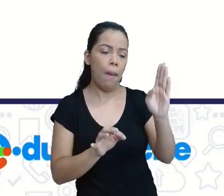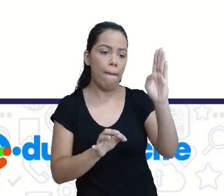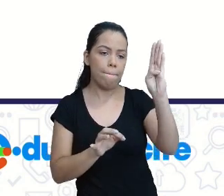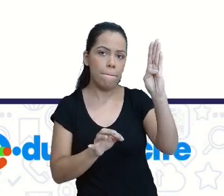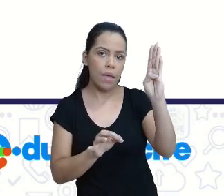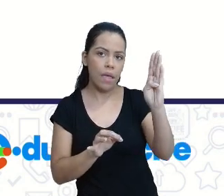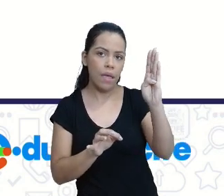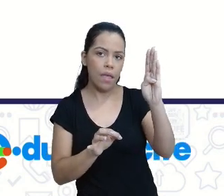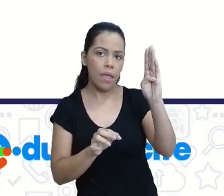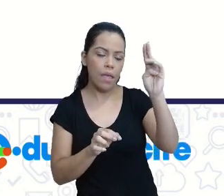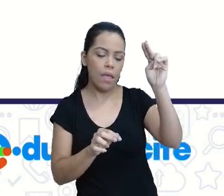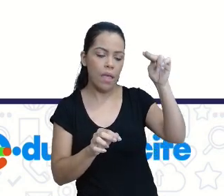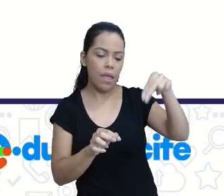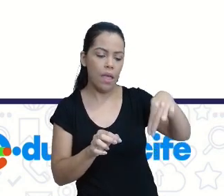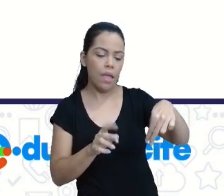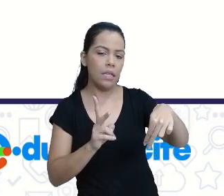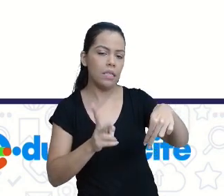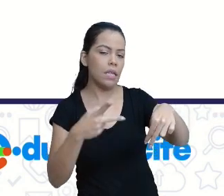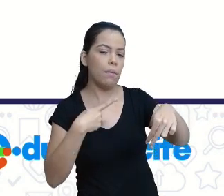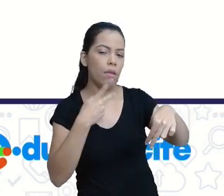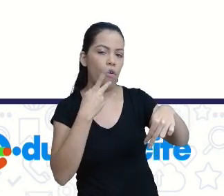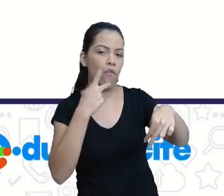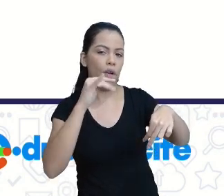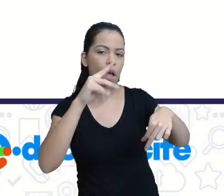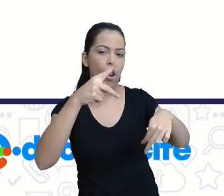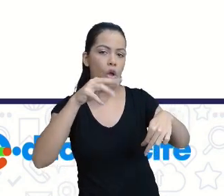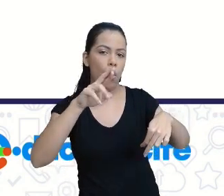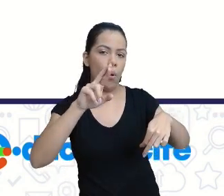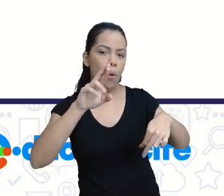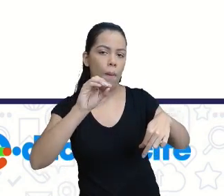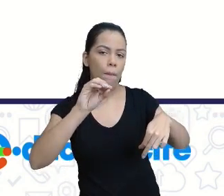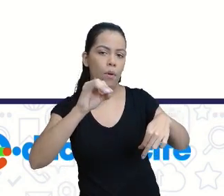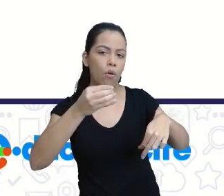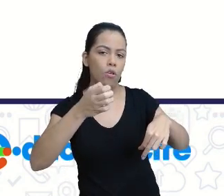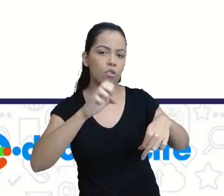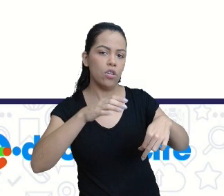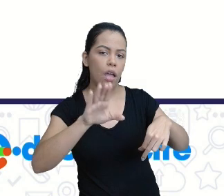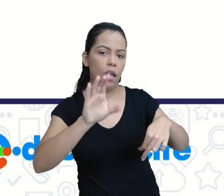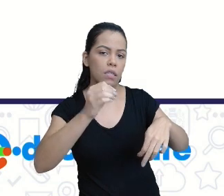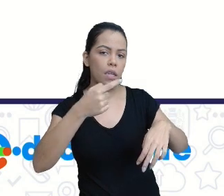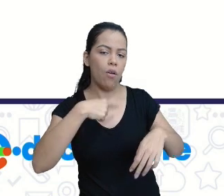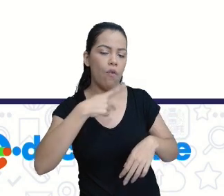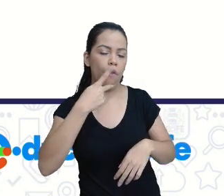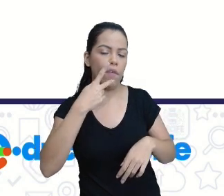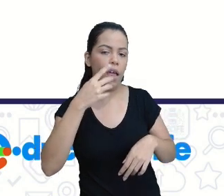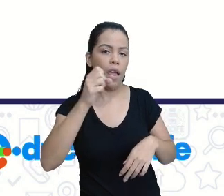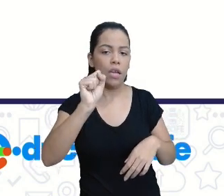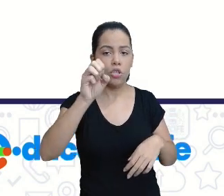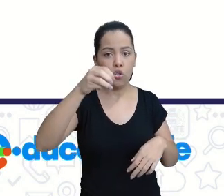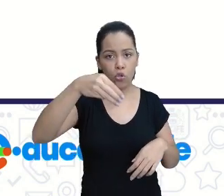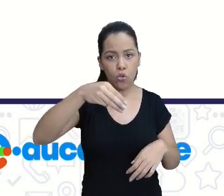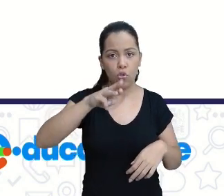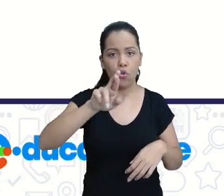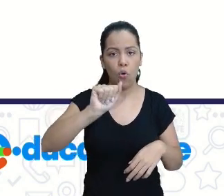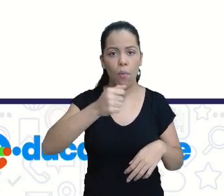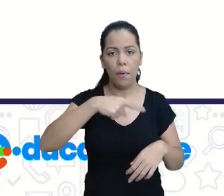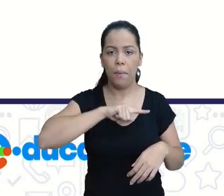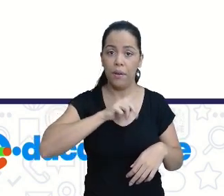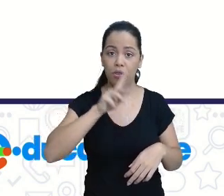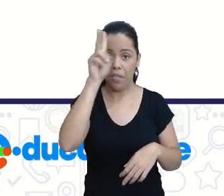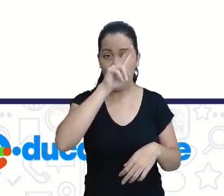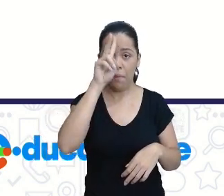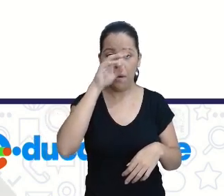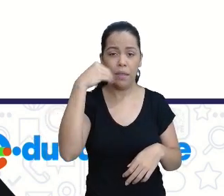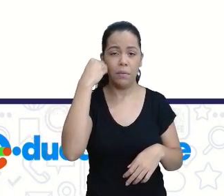chamando, toda vez que eu chamo projeção, eu estou utilizando também a palavra sombra, para a gente lembrar de onde é que ela vem. Tá